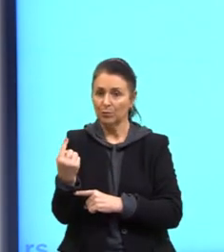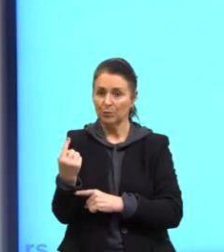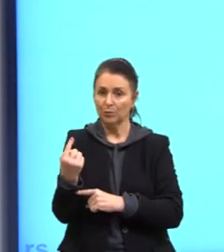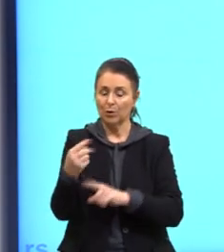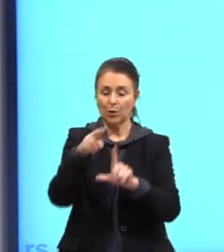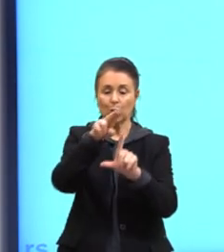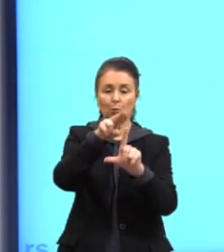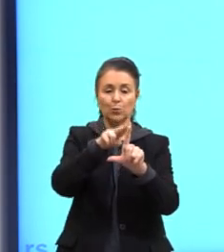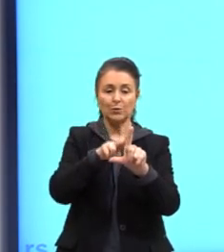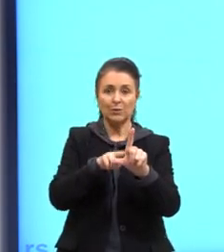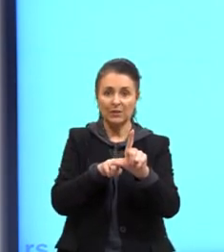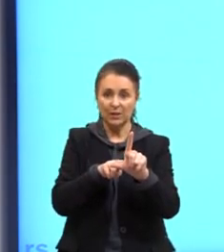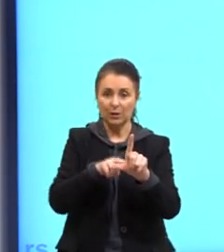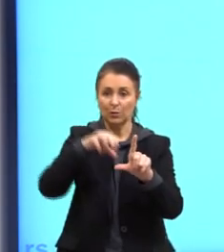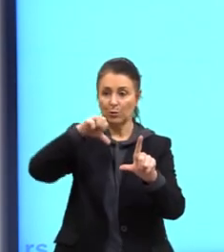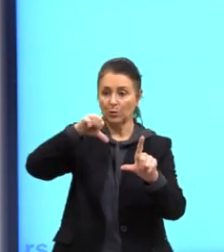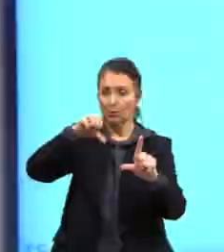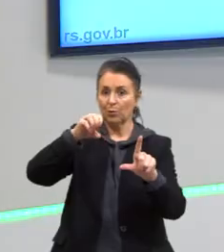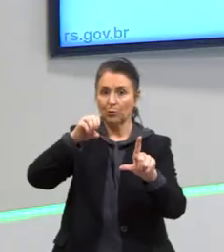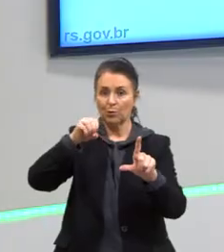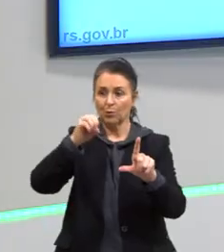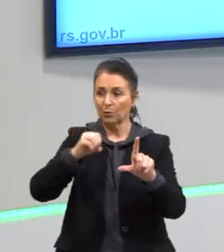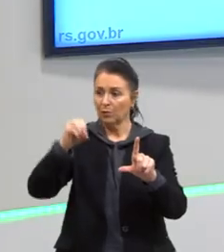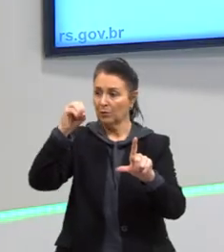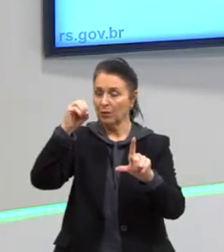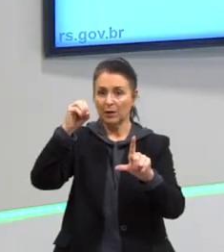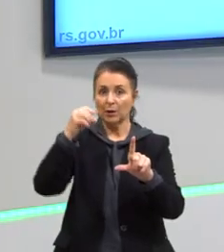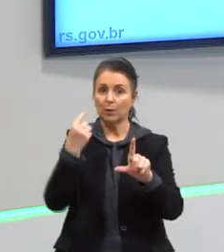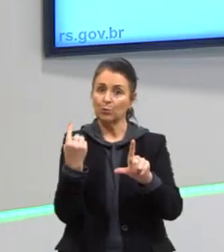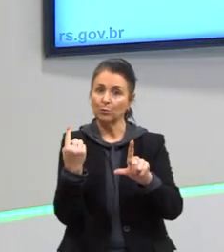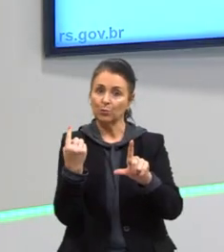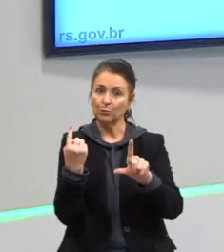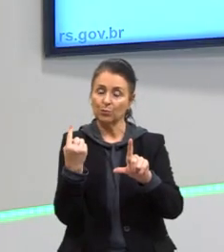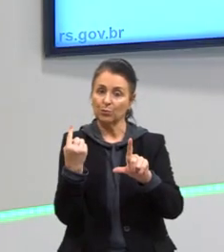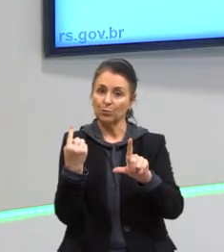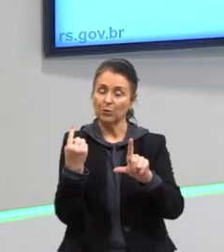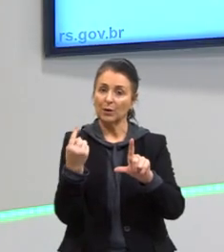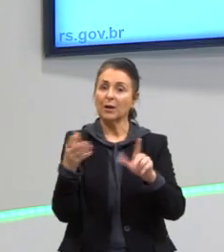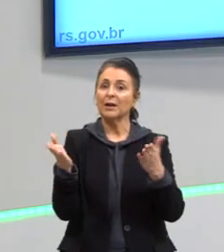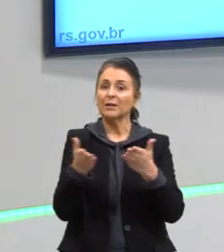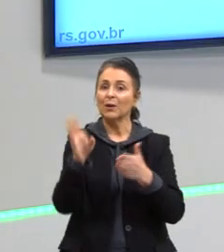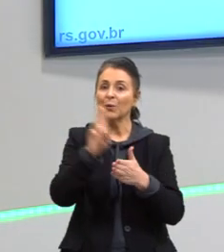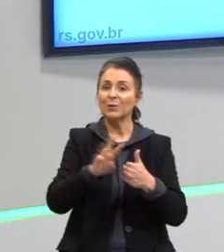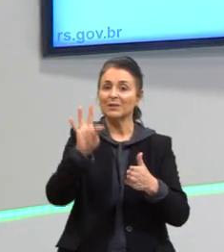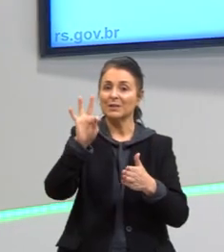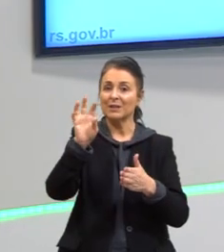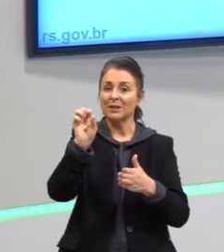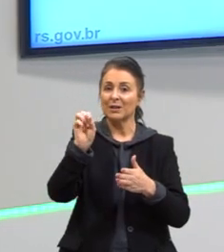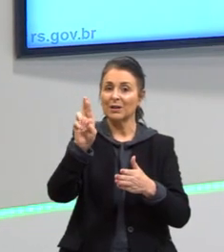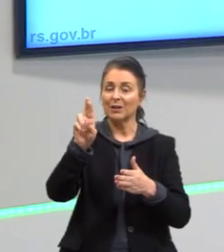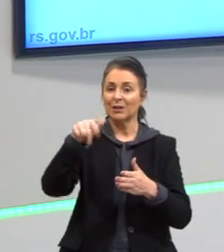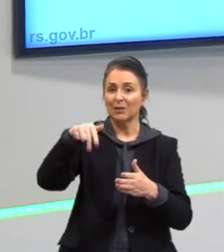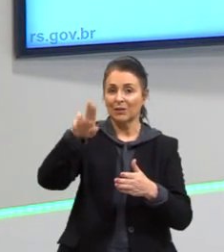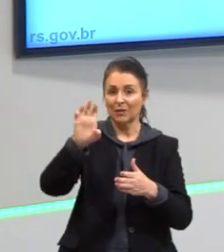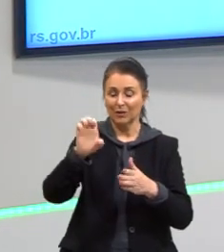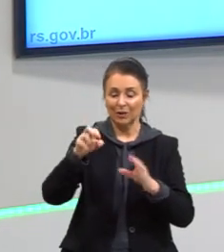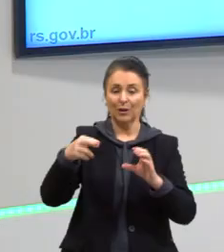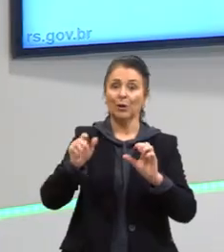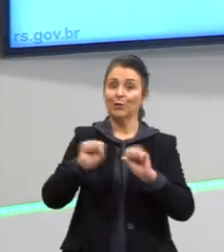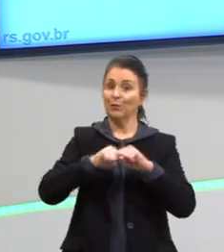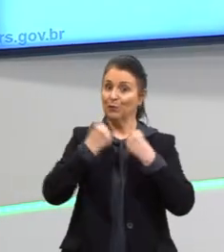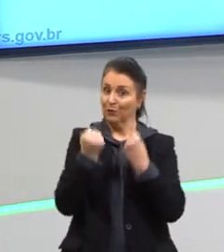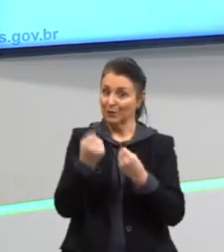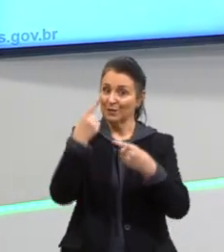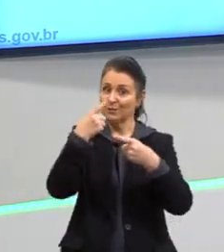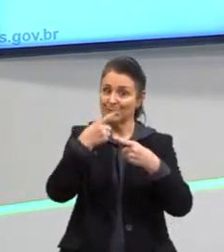o seno de 90 é um então a gente pode simplificar essa relação para torque igual a força multiplicada pelo raio